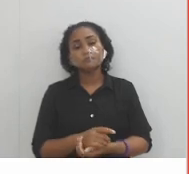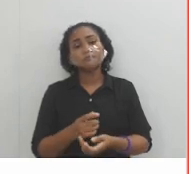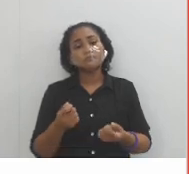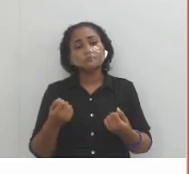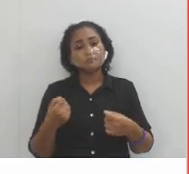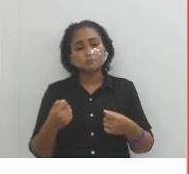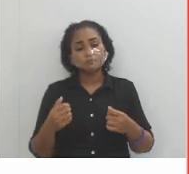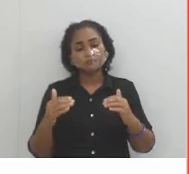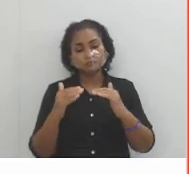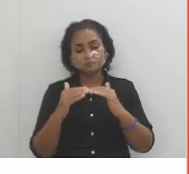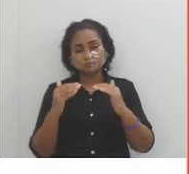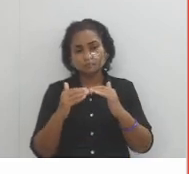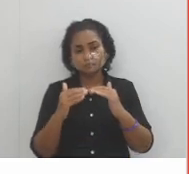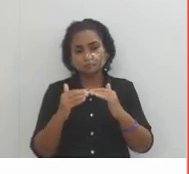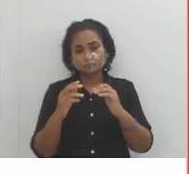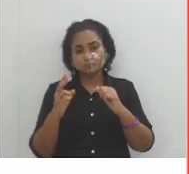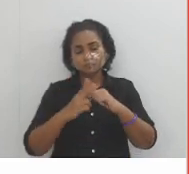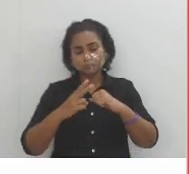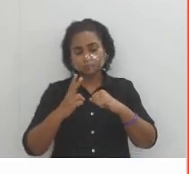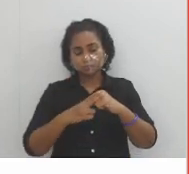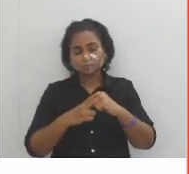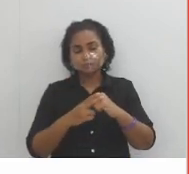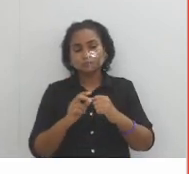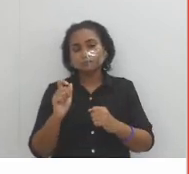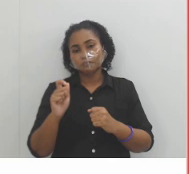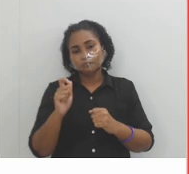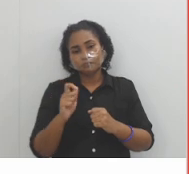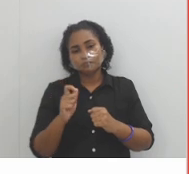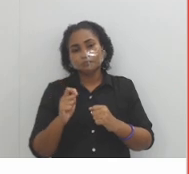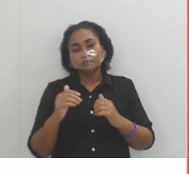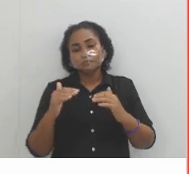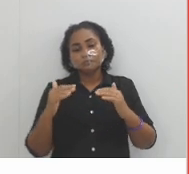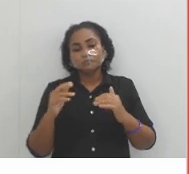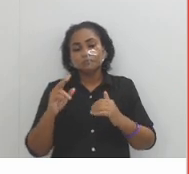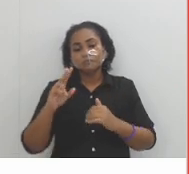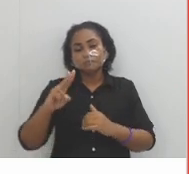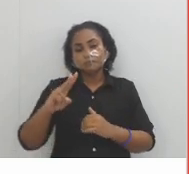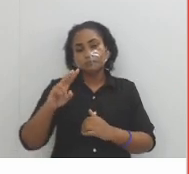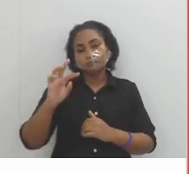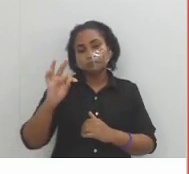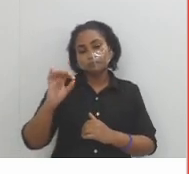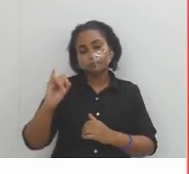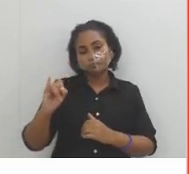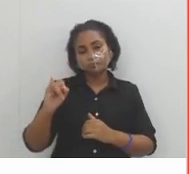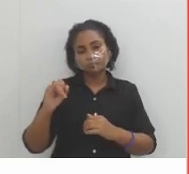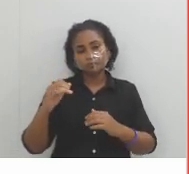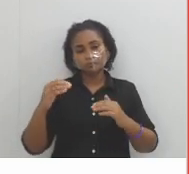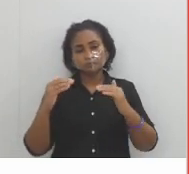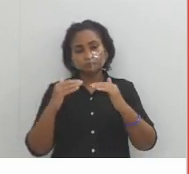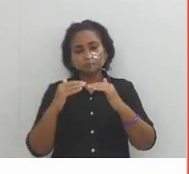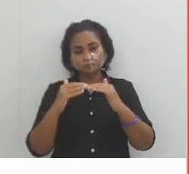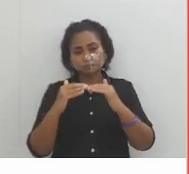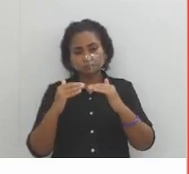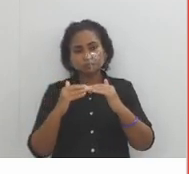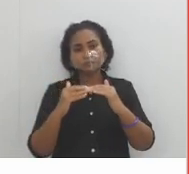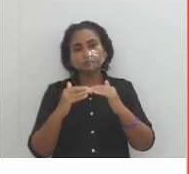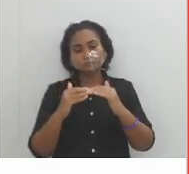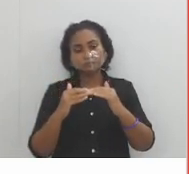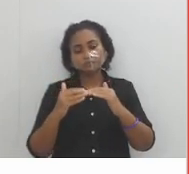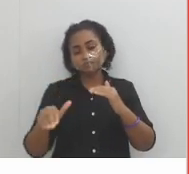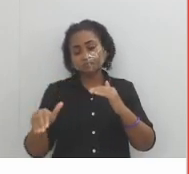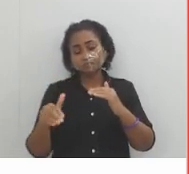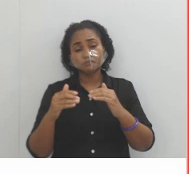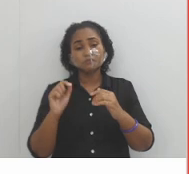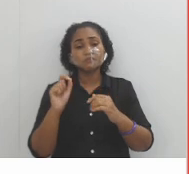caso de verbo transitivo indireto é com simpatizar e antipatizar,